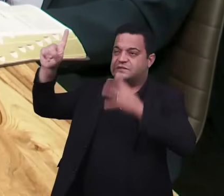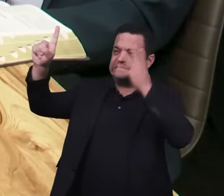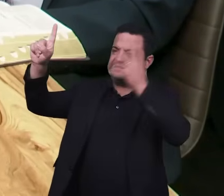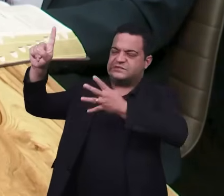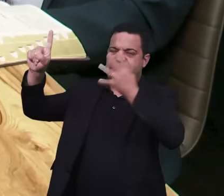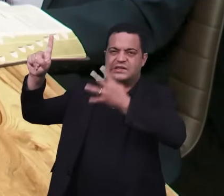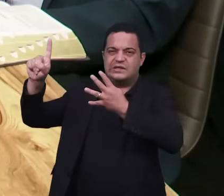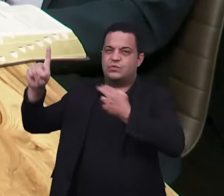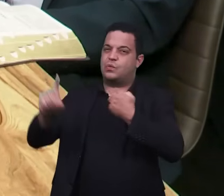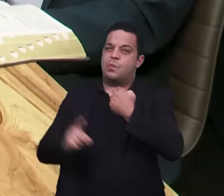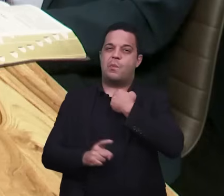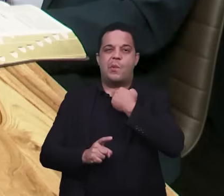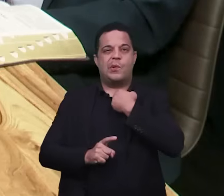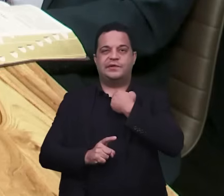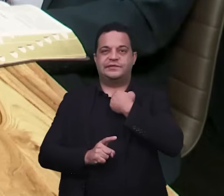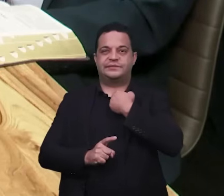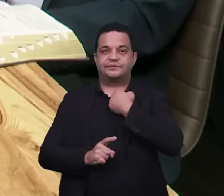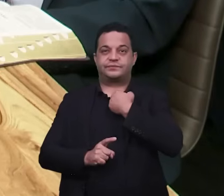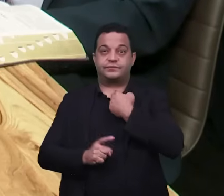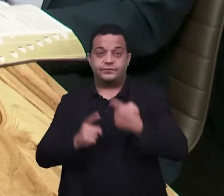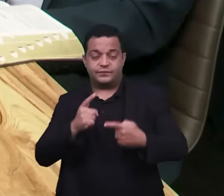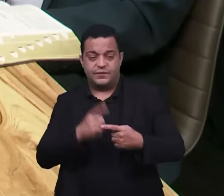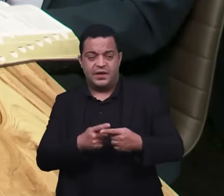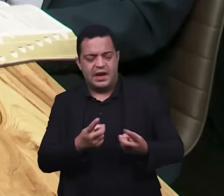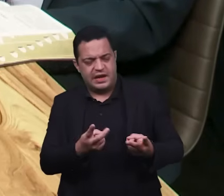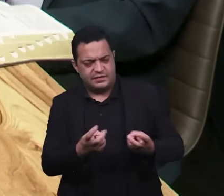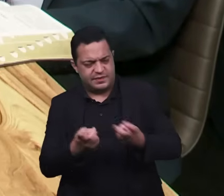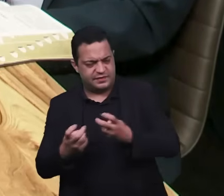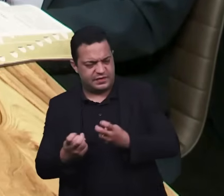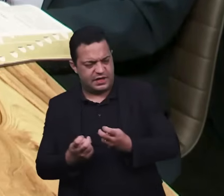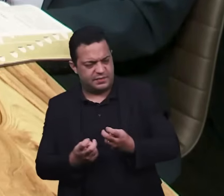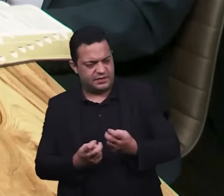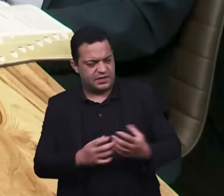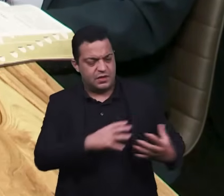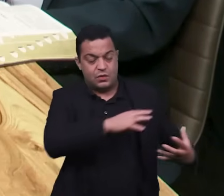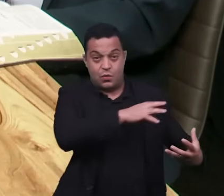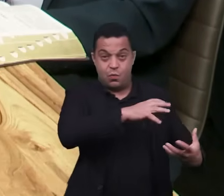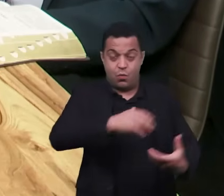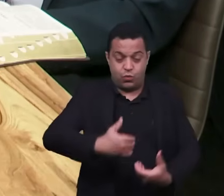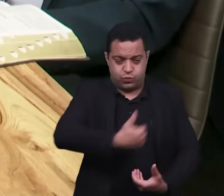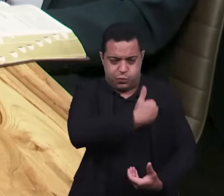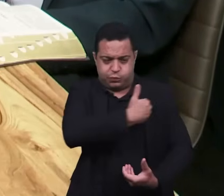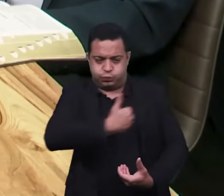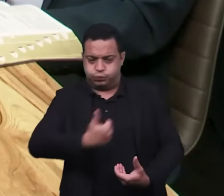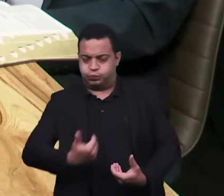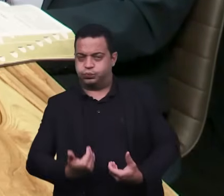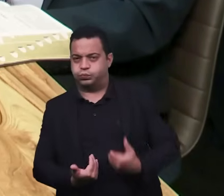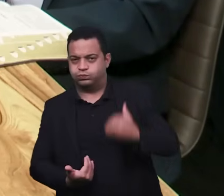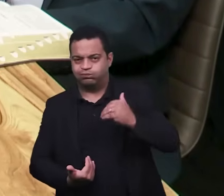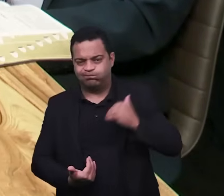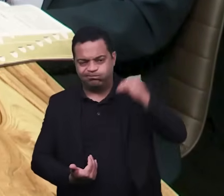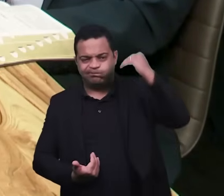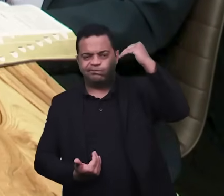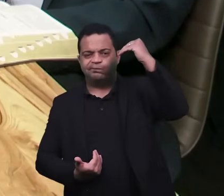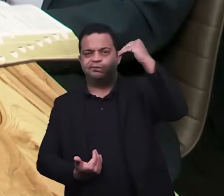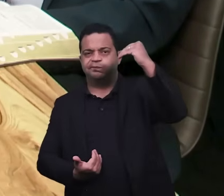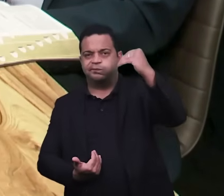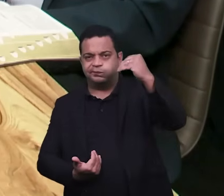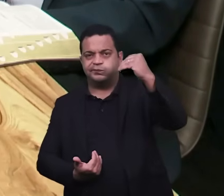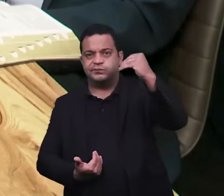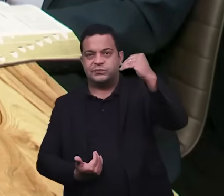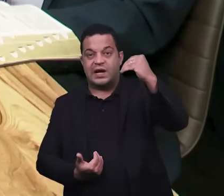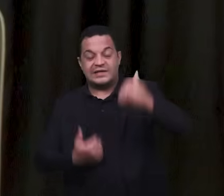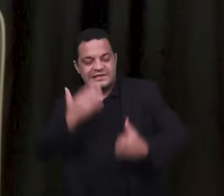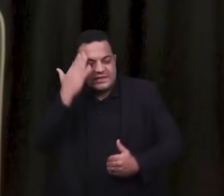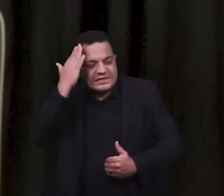Deus, né? Exato. A gente até percebe que até no mundo mesmo, os governantes, tudo isso que acontece aí fora, está dentro